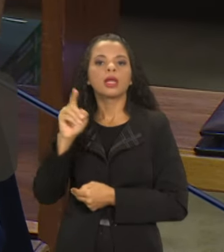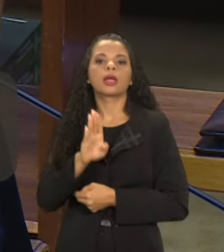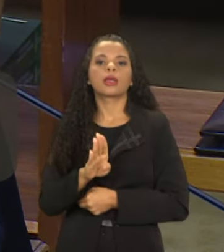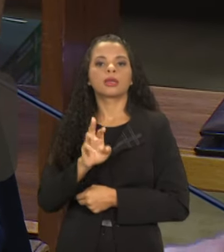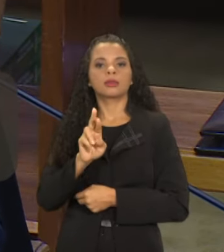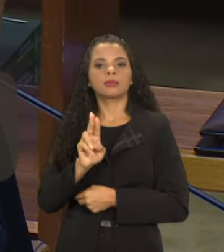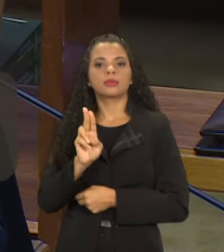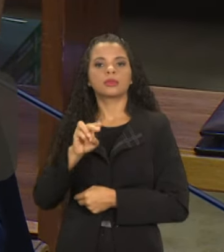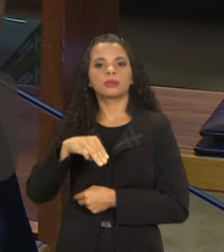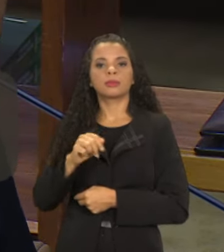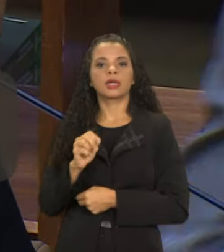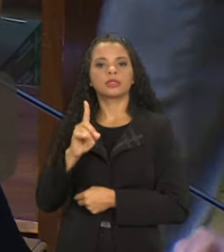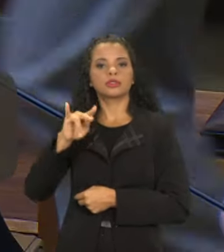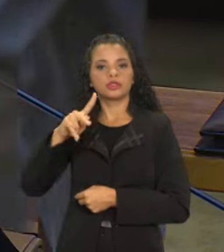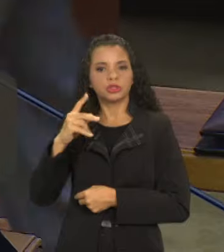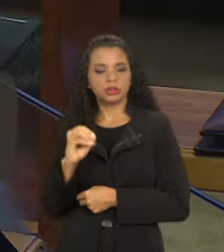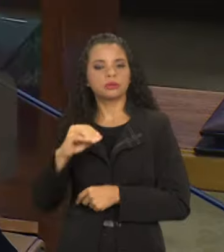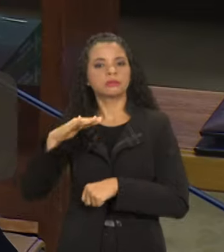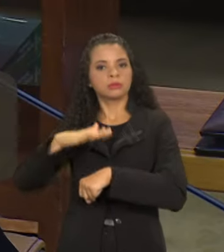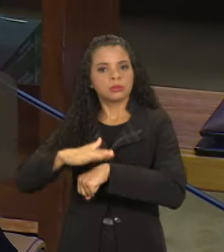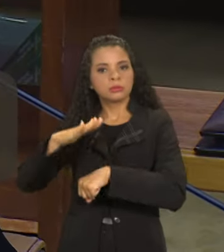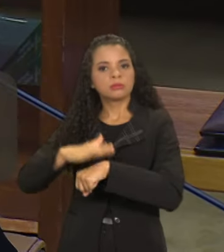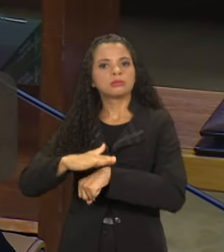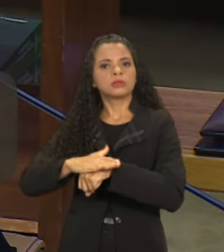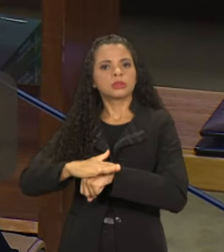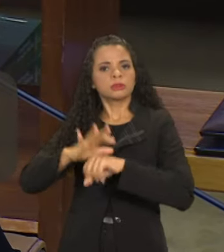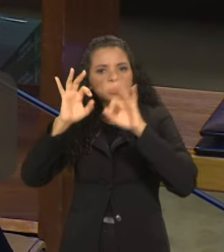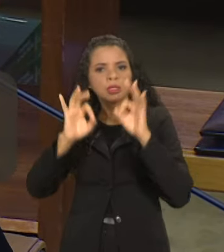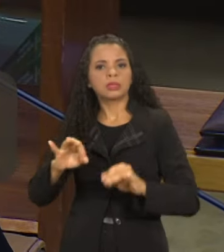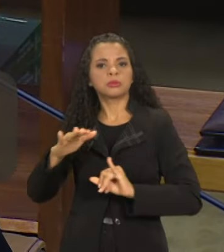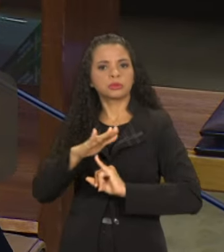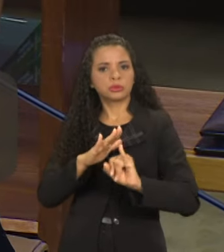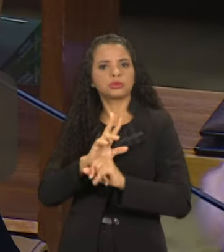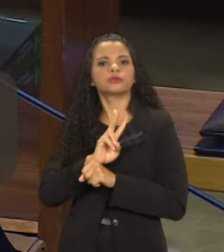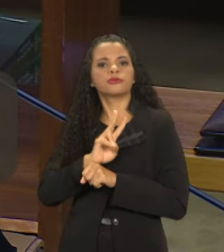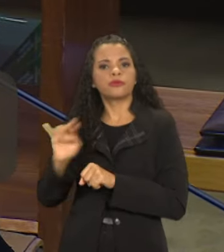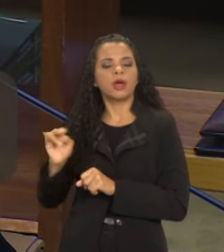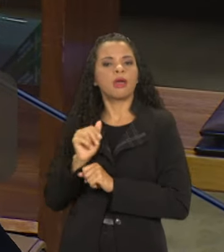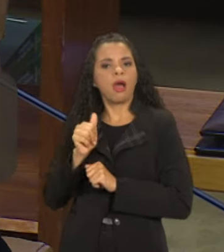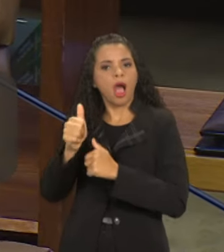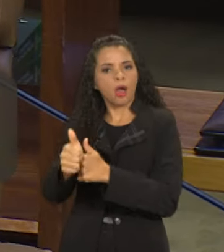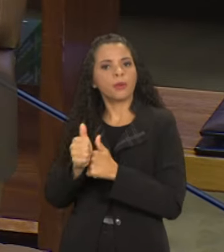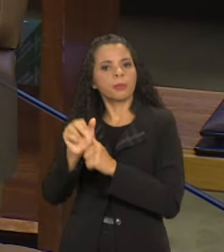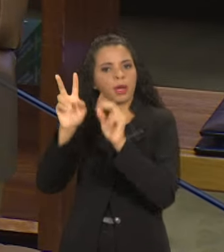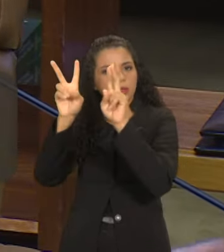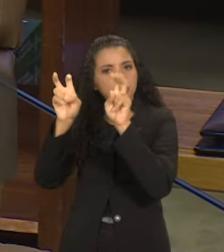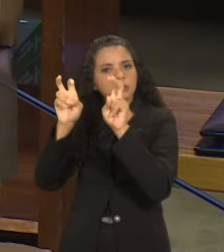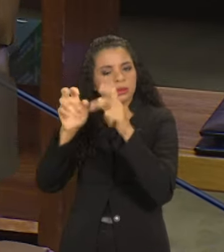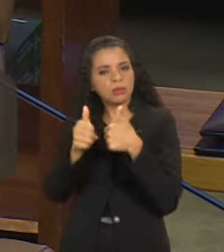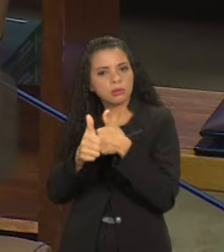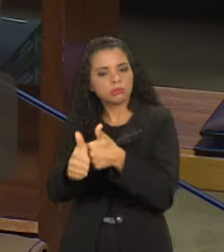com certeza, o Observatório continua acompanhando também esse tema, Vossa Excelência assente realmente com